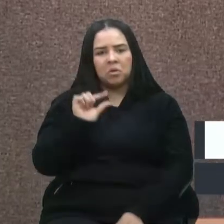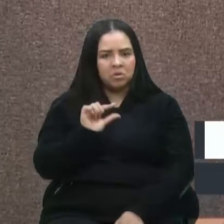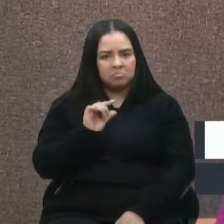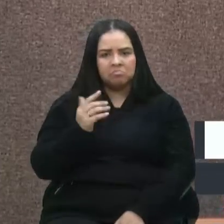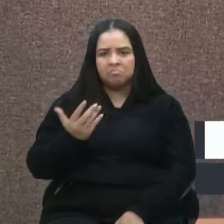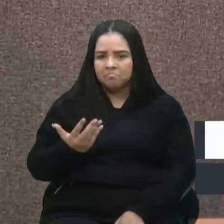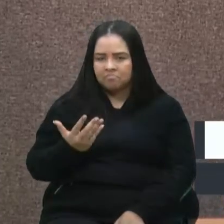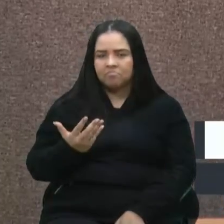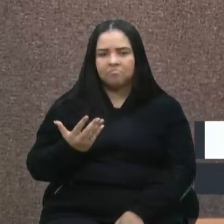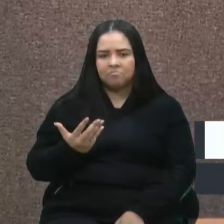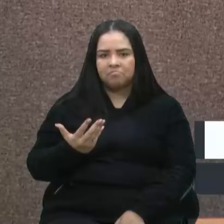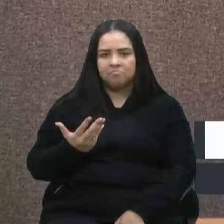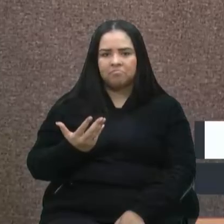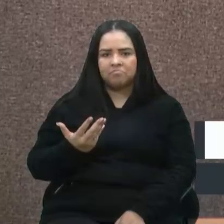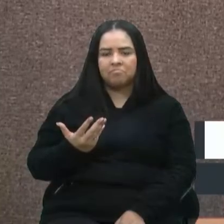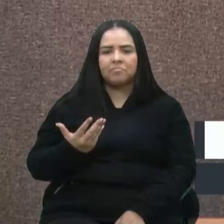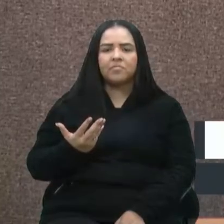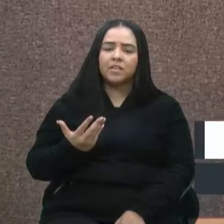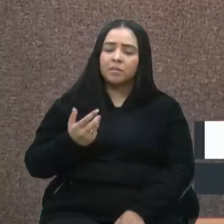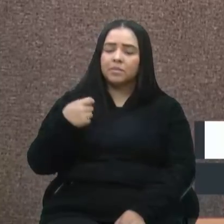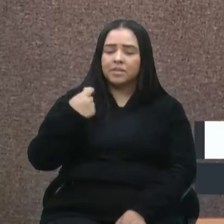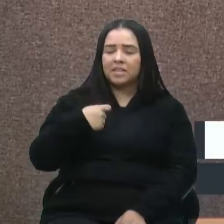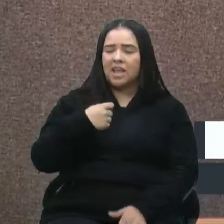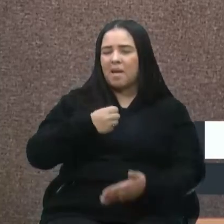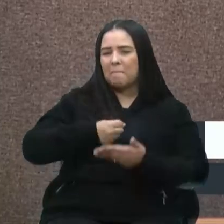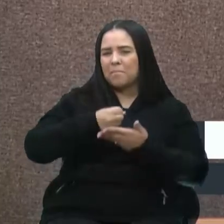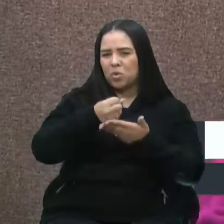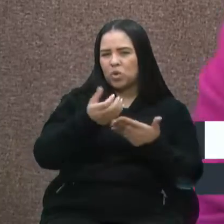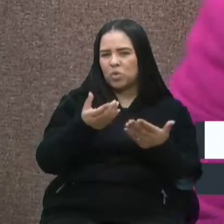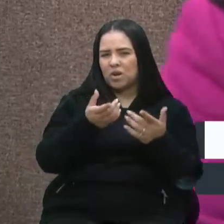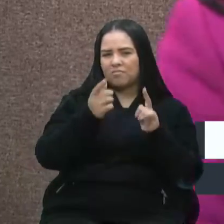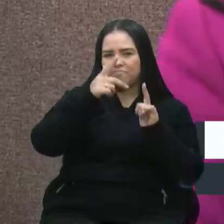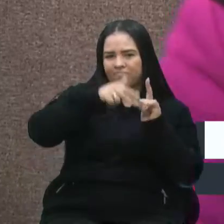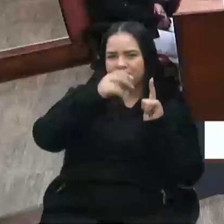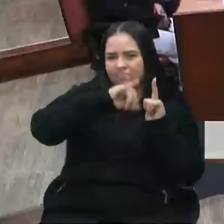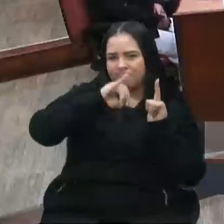poder botar uma Moção de apoio que diz a apoio a castração química obrigado a